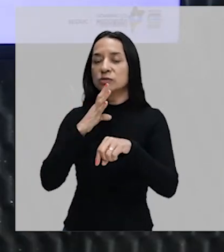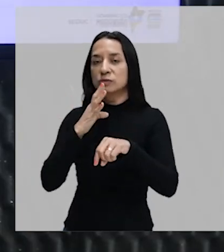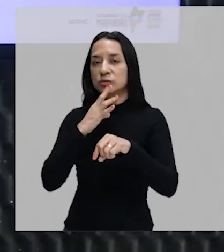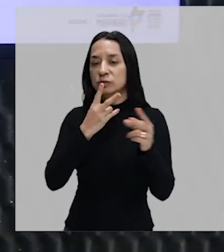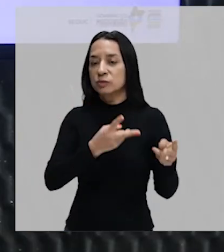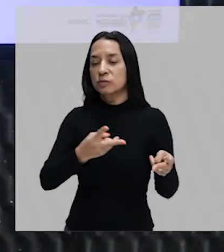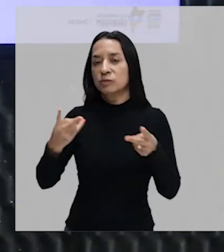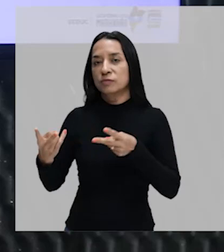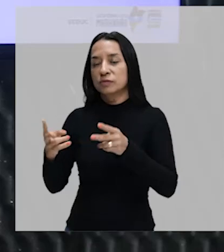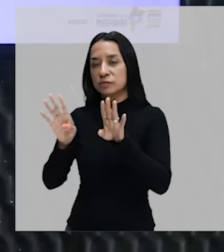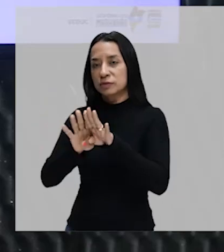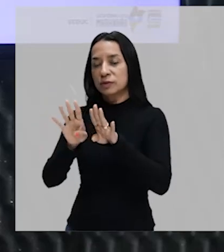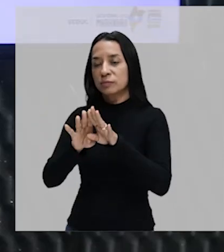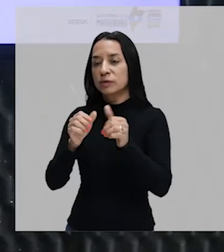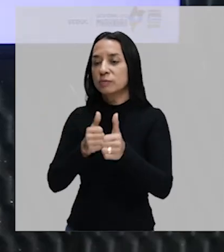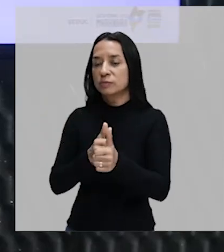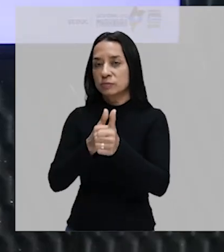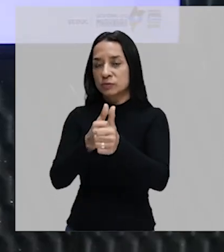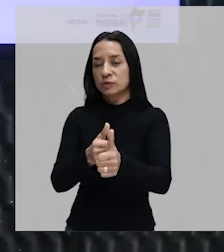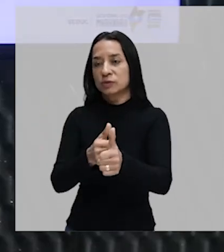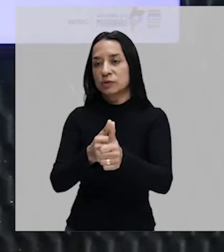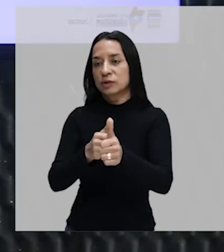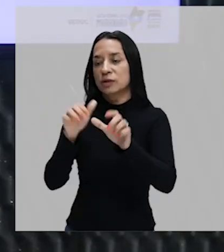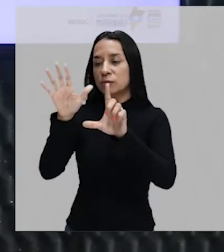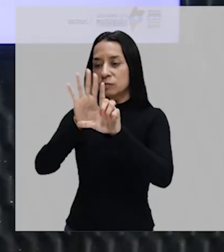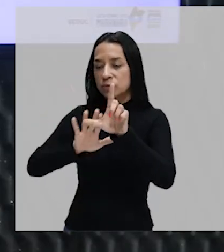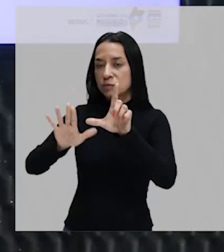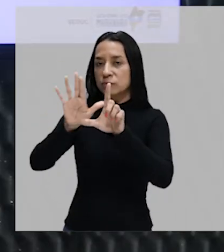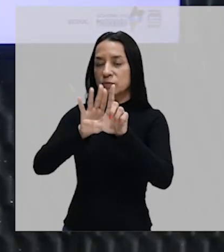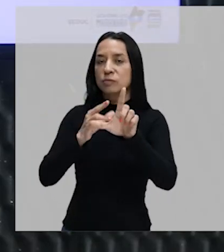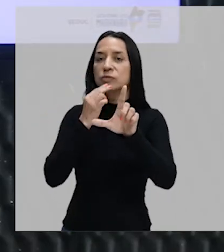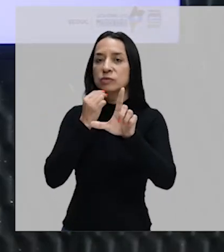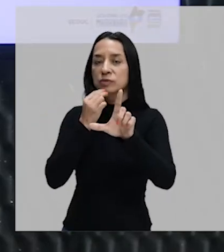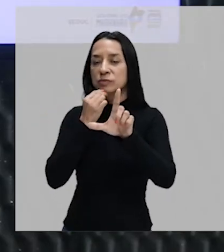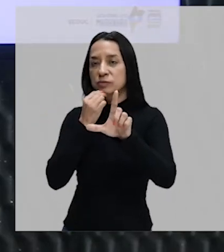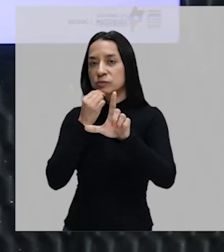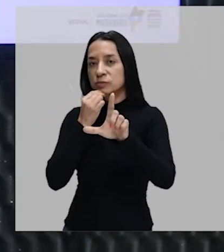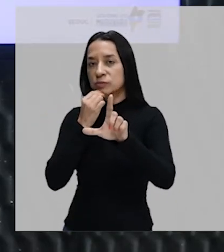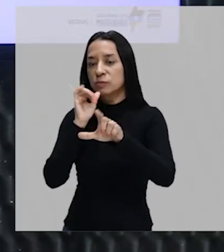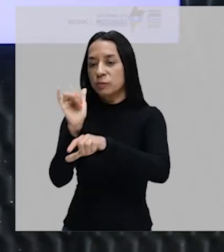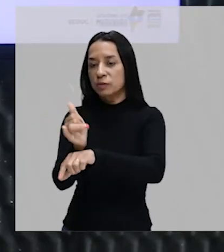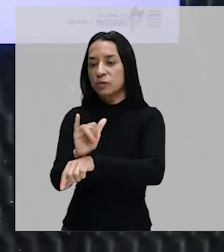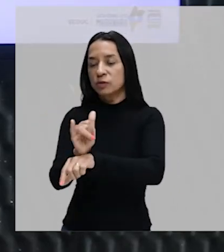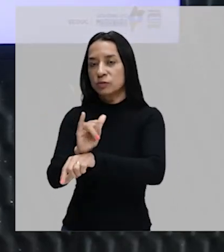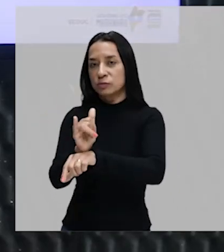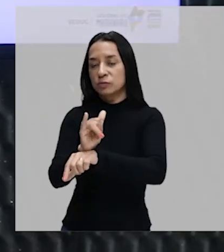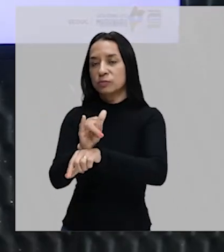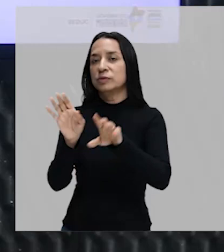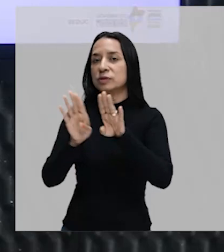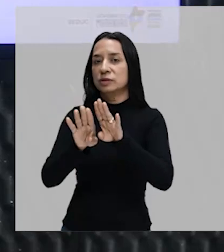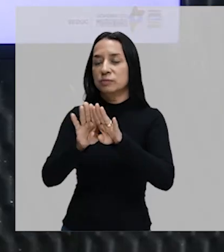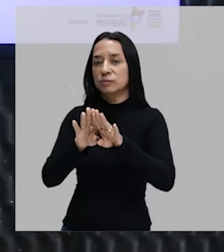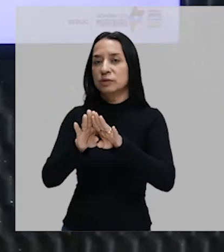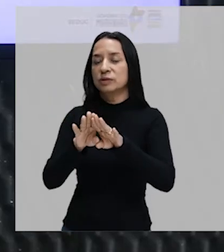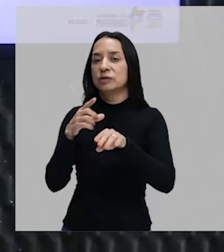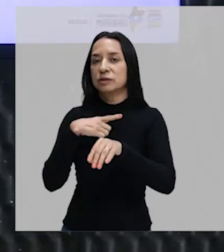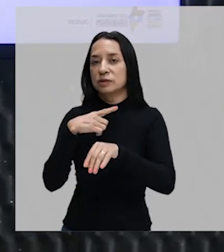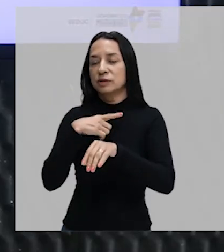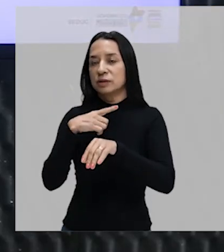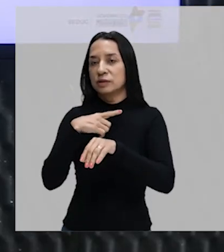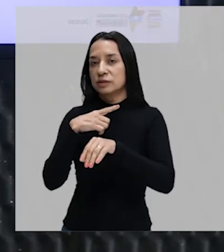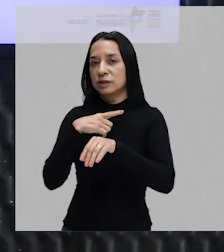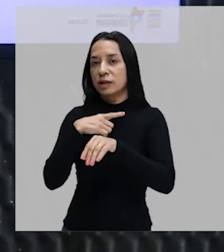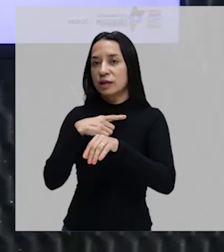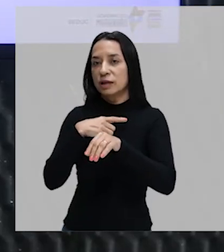vocês também para nos acompanhar lá na plataforma Gonçalves Dias, pelo YouTube. Também nós disponibilizamos para